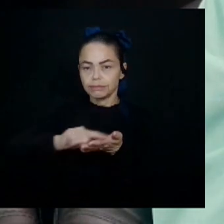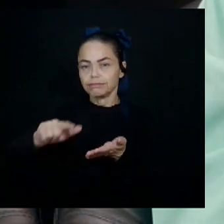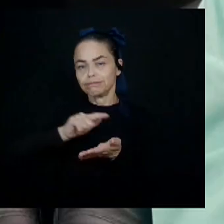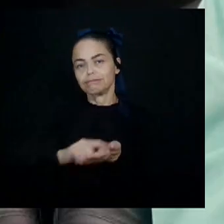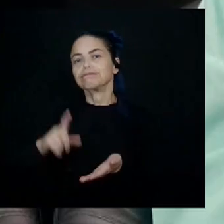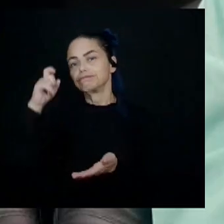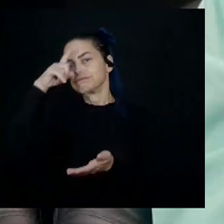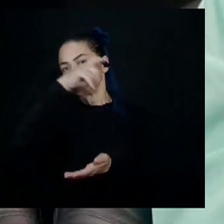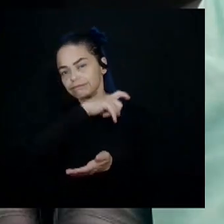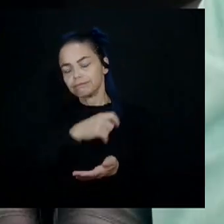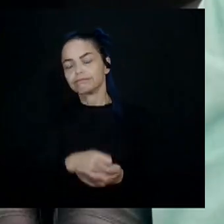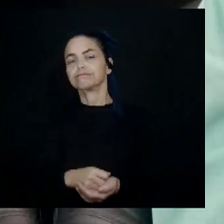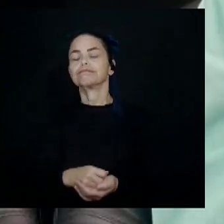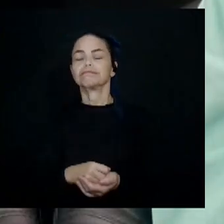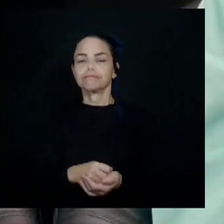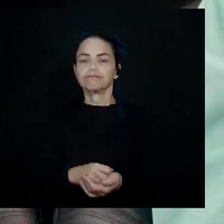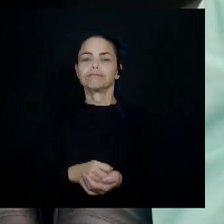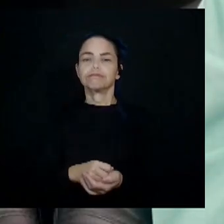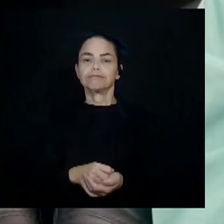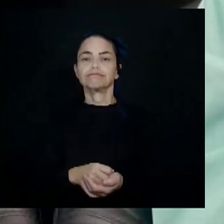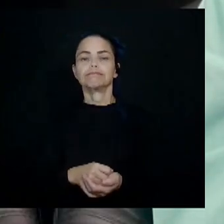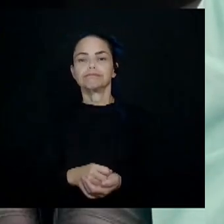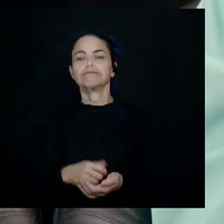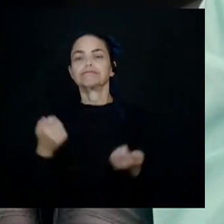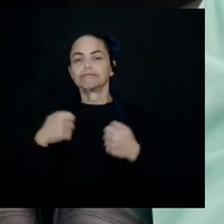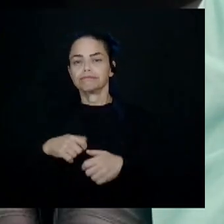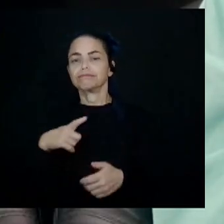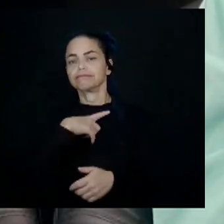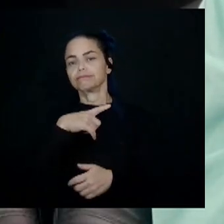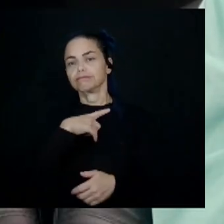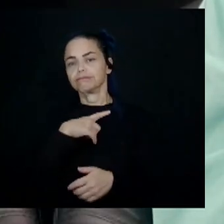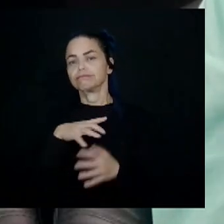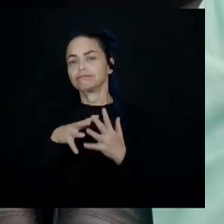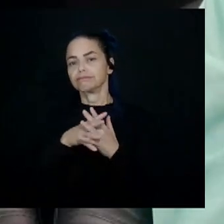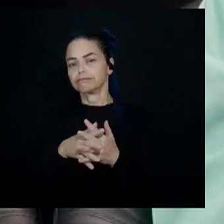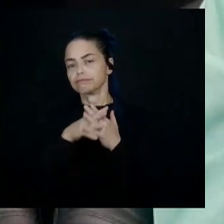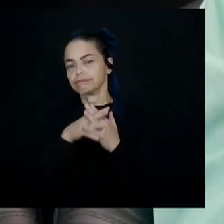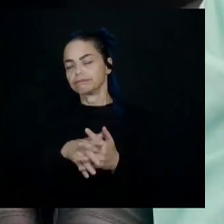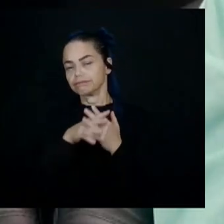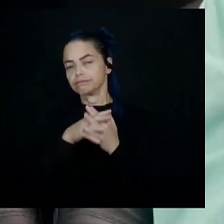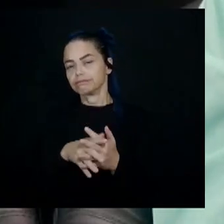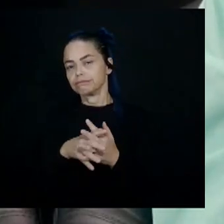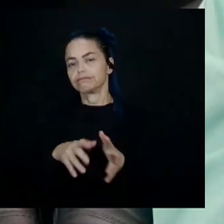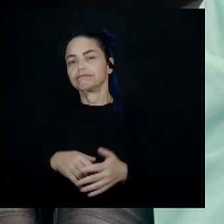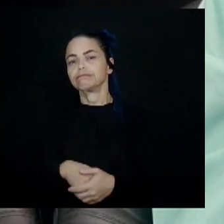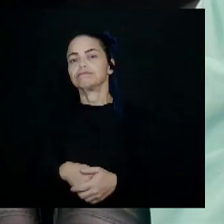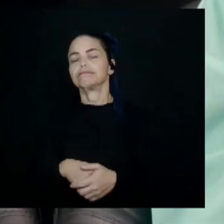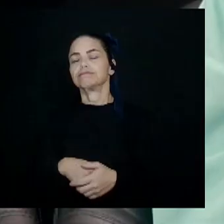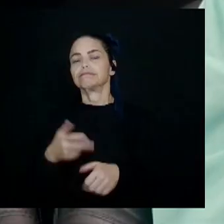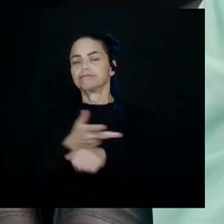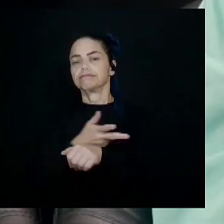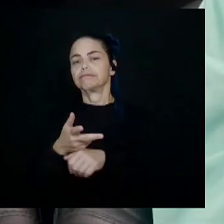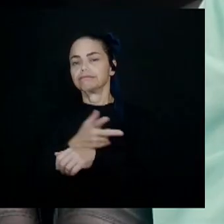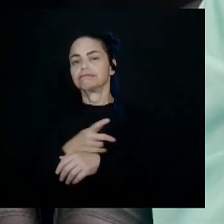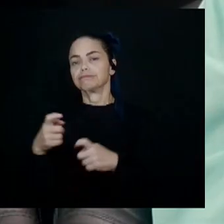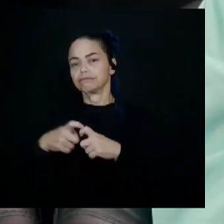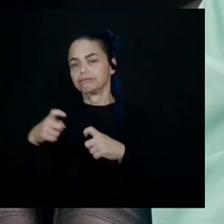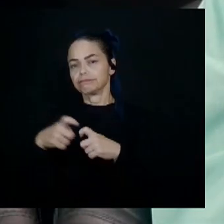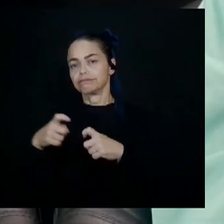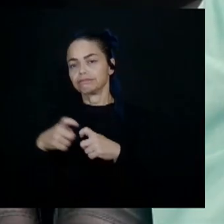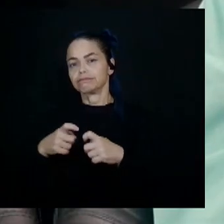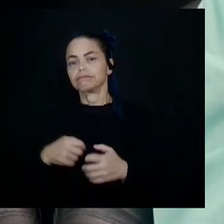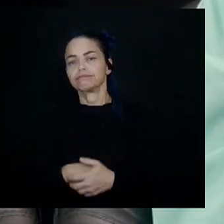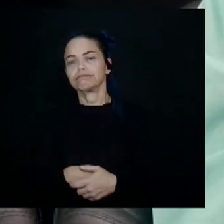difícil aí você pode ter uma complicação, e aí tem que procurar um médico num caso